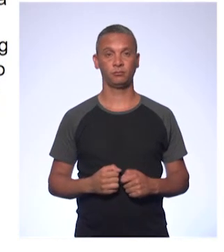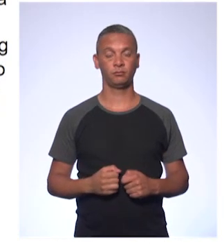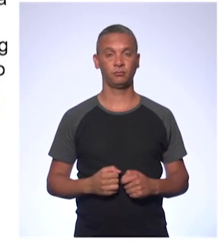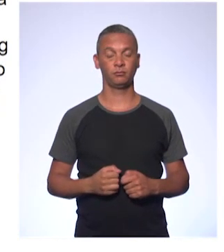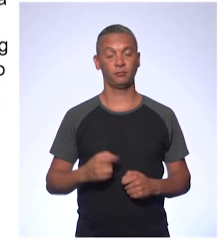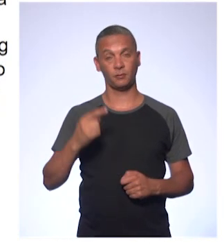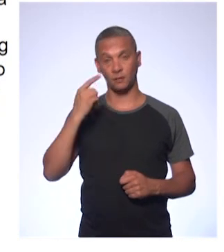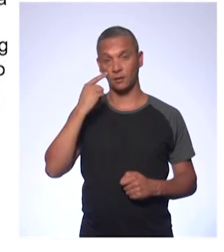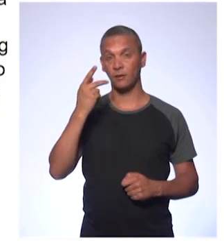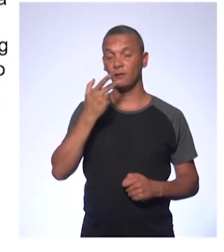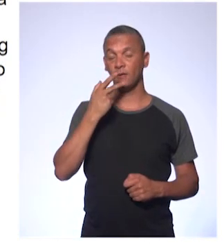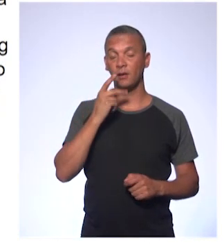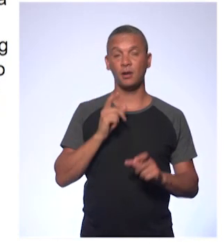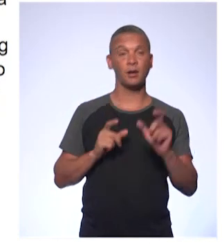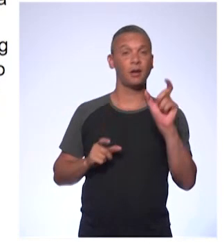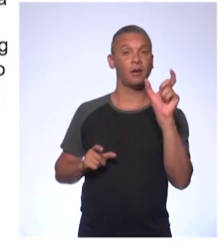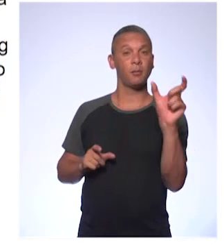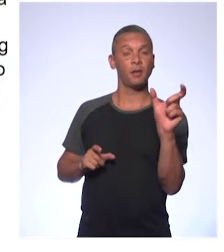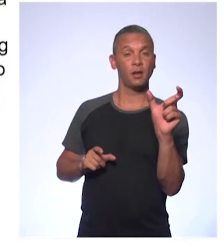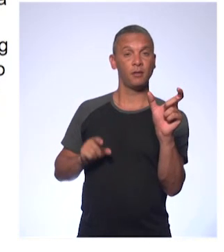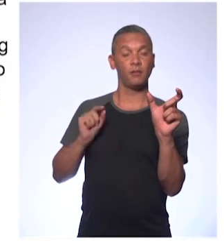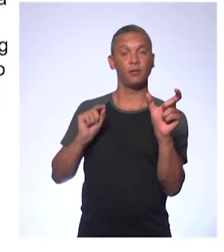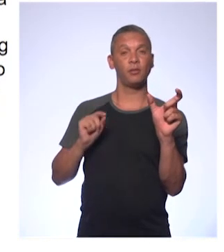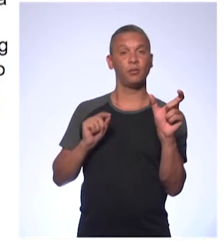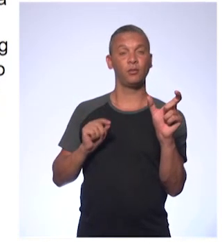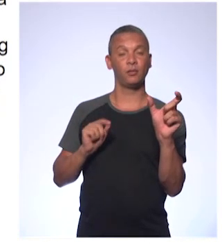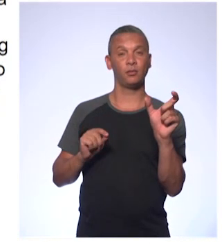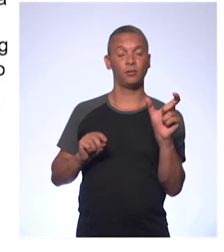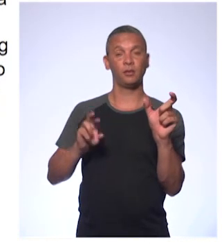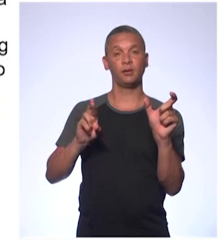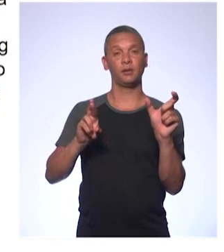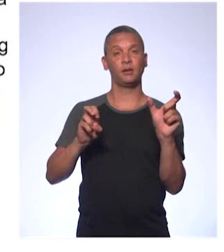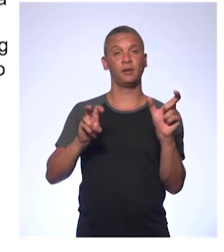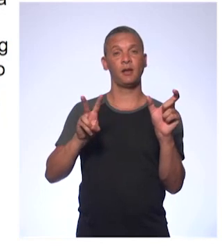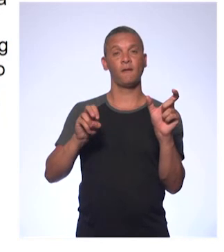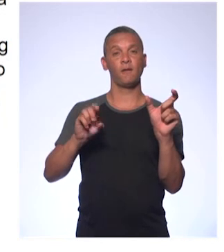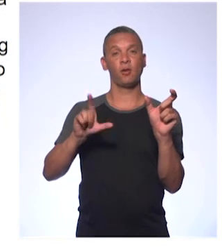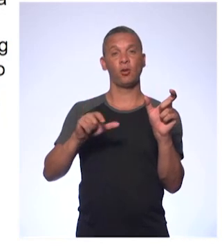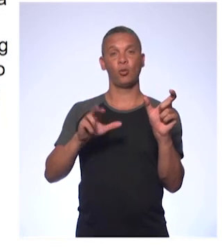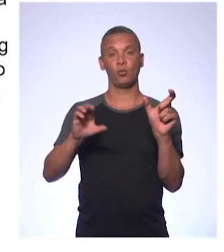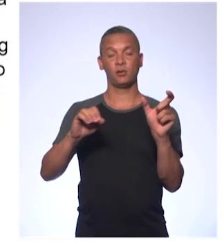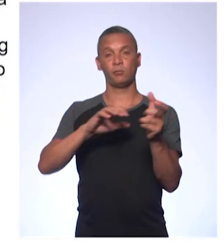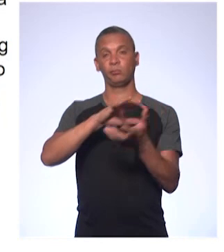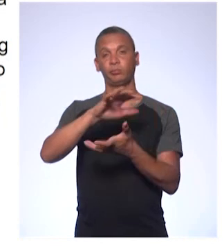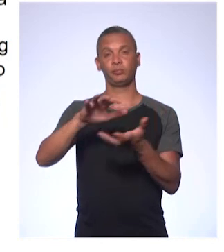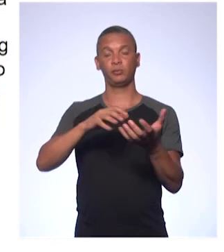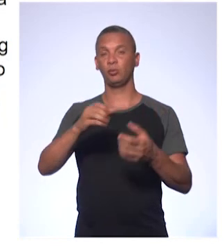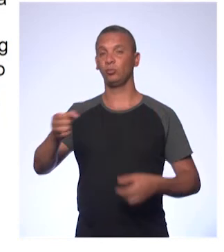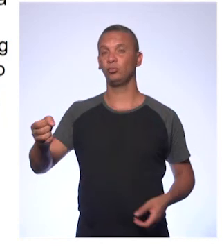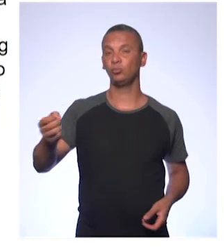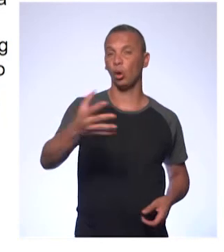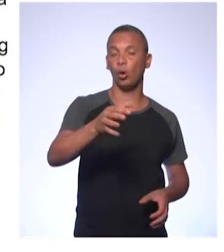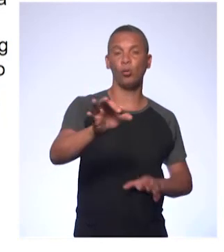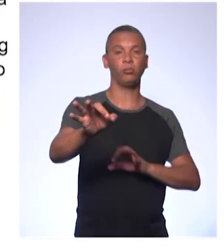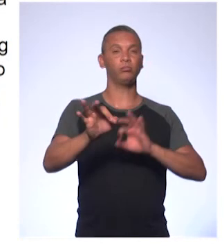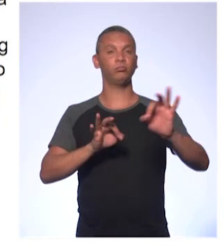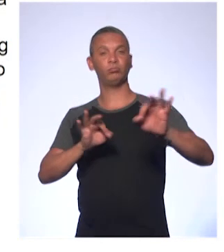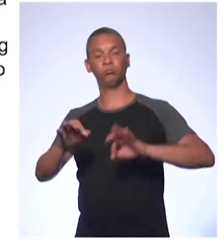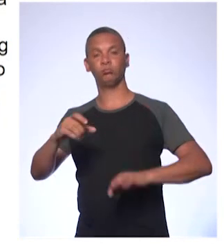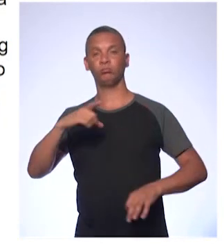A gente tem a palavra... O que seria revolução? Né? Algo novo, inovador,